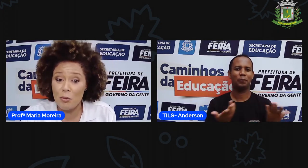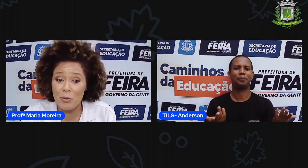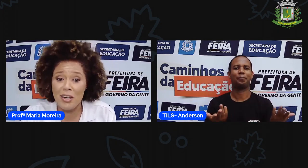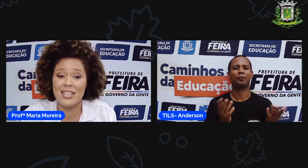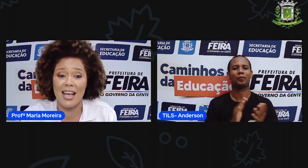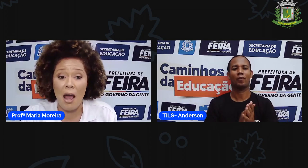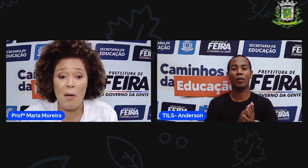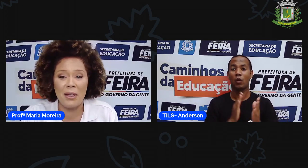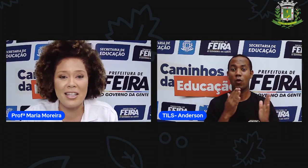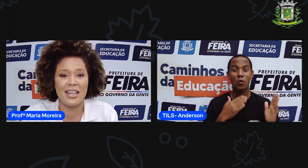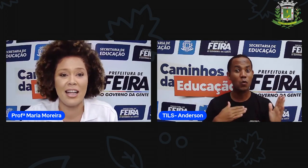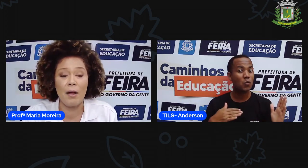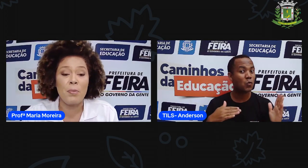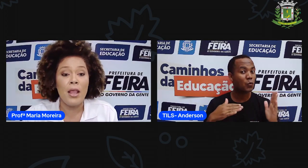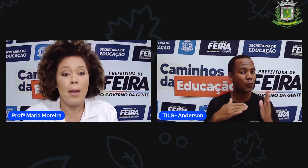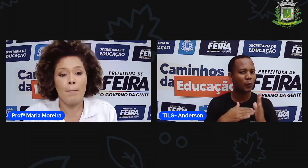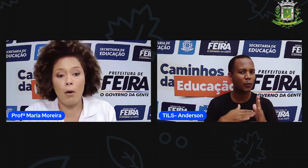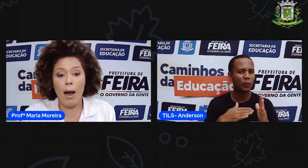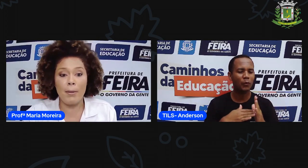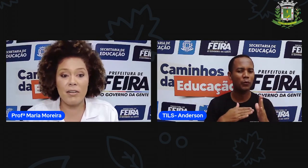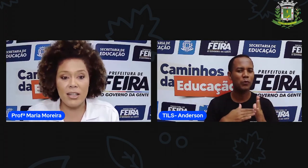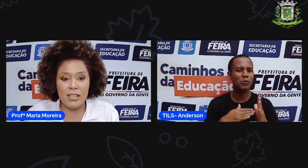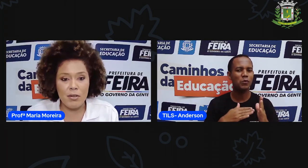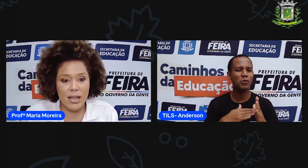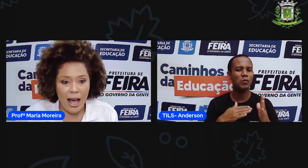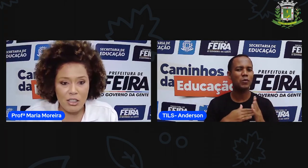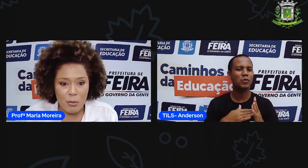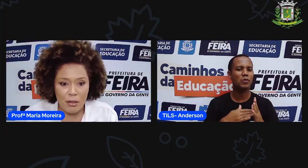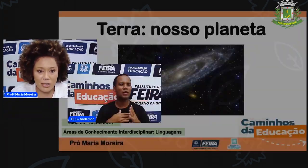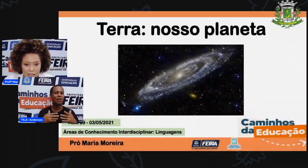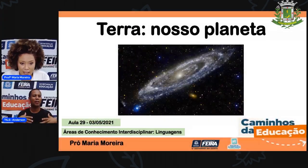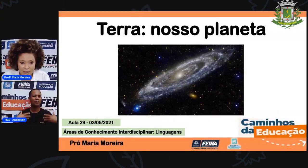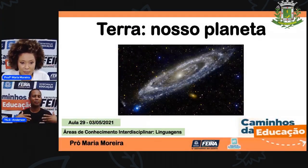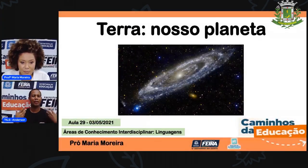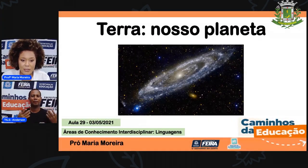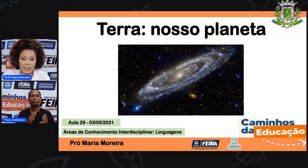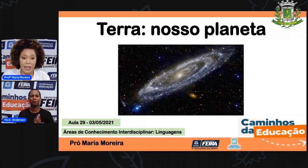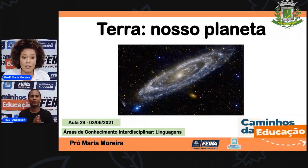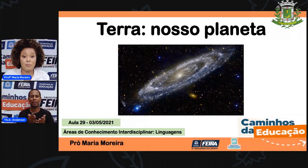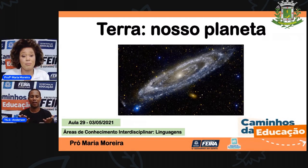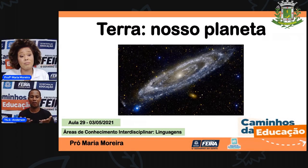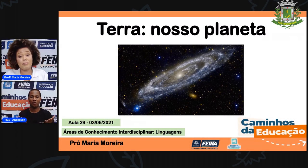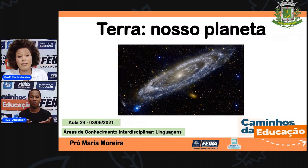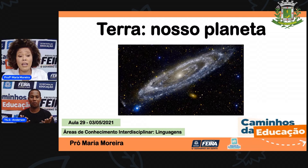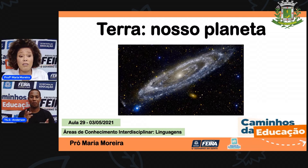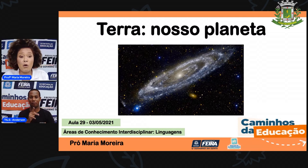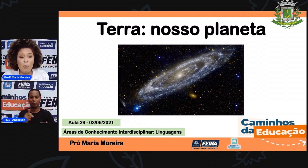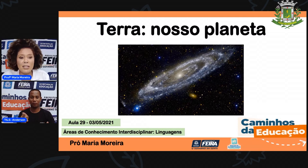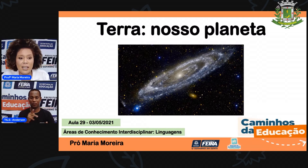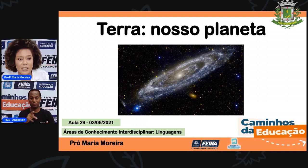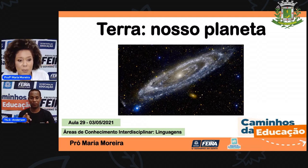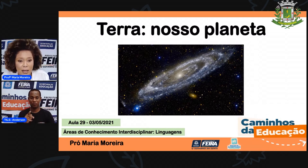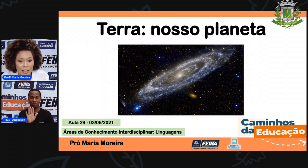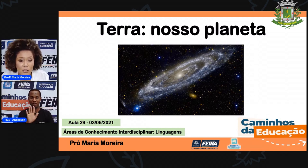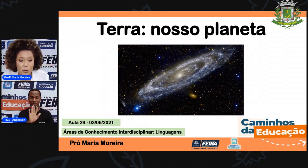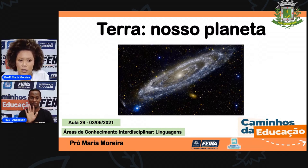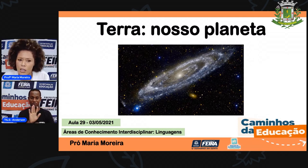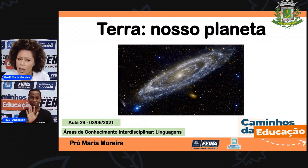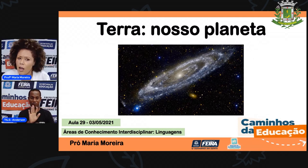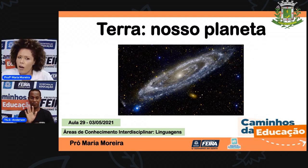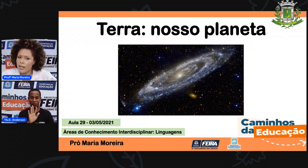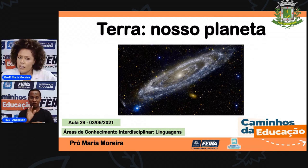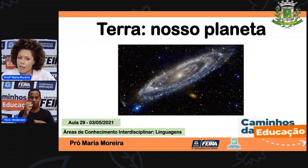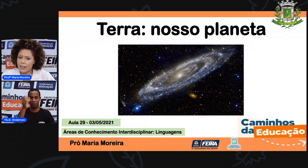esteja todo mundo assim realmente, tá? Bom, a Pró vai trazer um slide para vocês, certo? E vai começar as